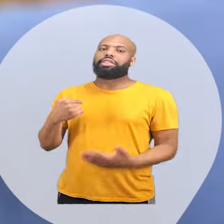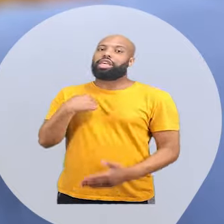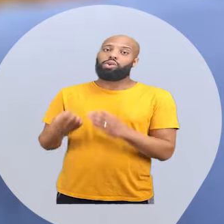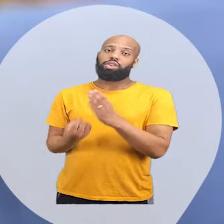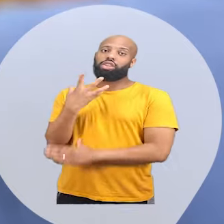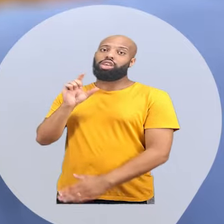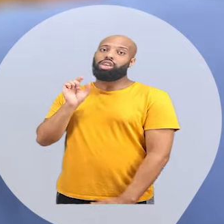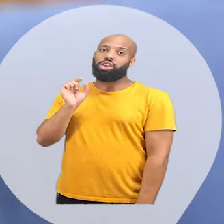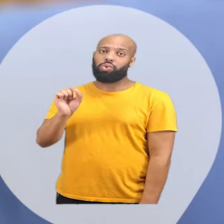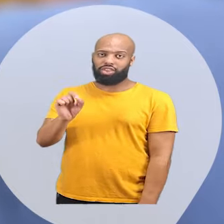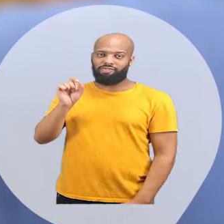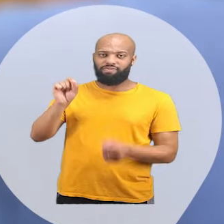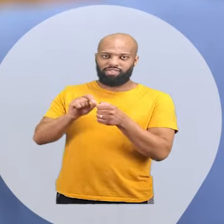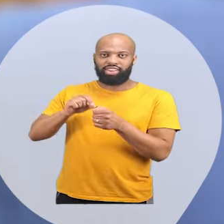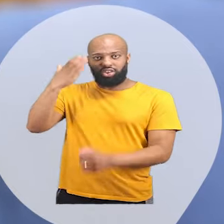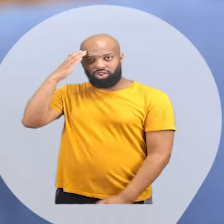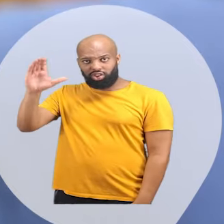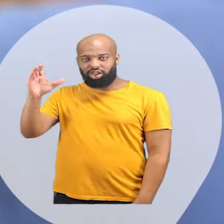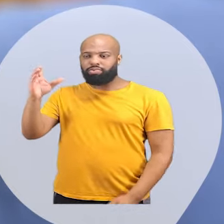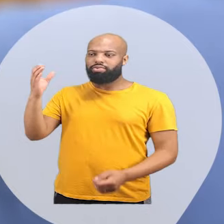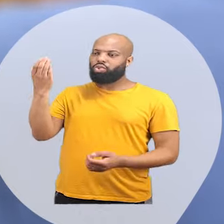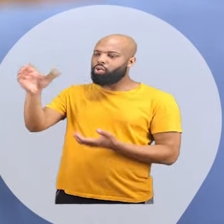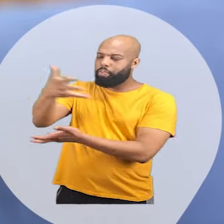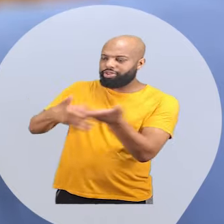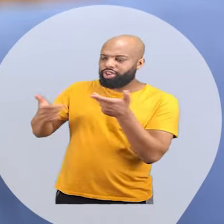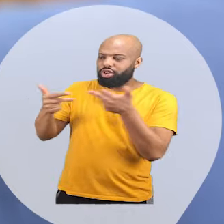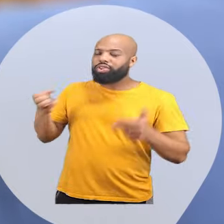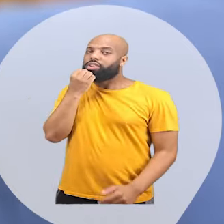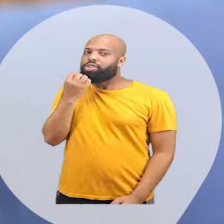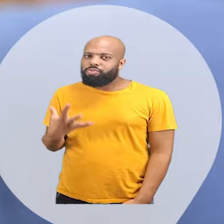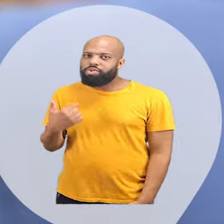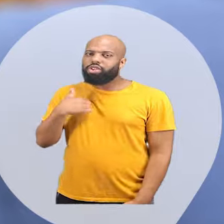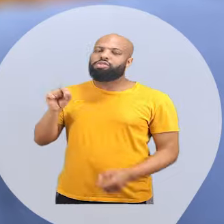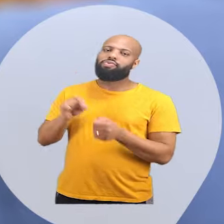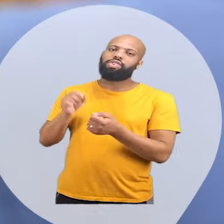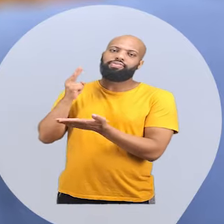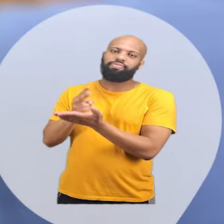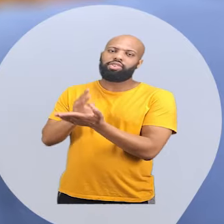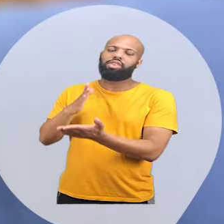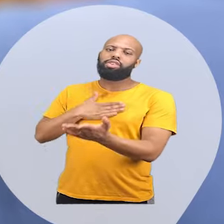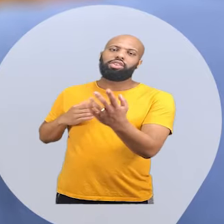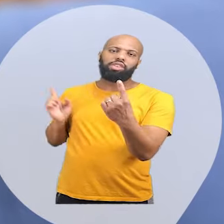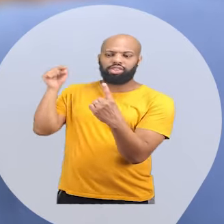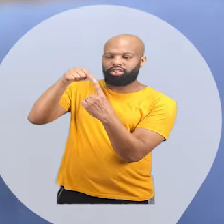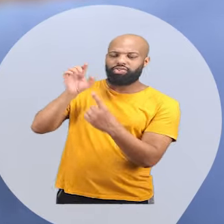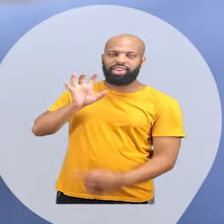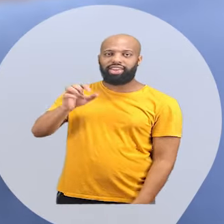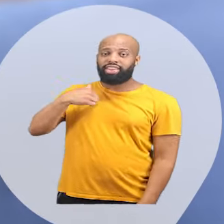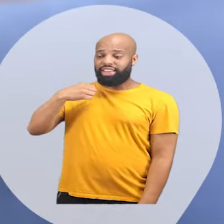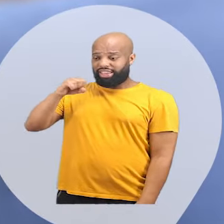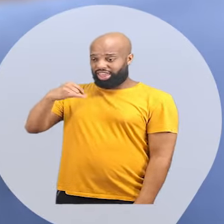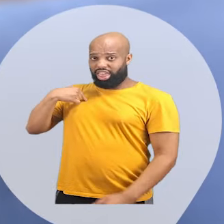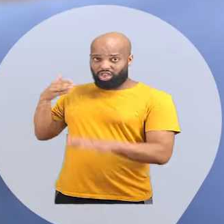eu criei o que fazer para compartilhar coisas boas e é isso que eu faço desde o começo e esse é meu intuito se